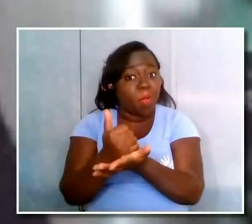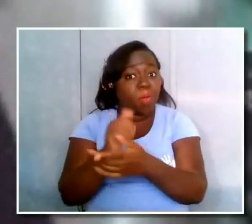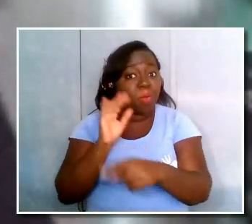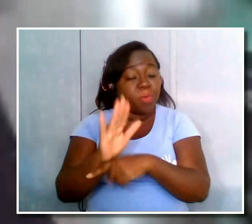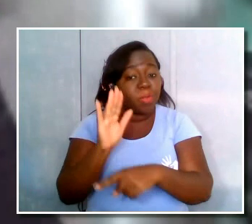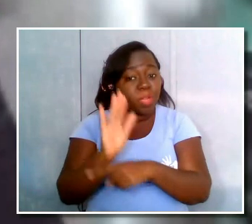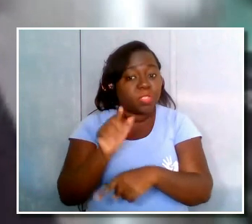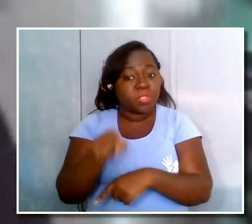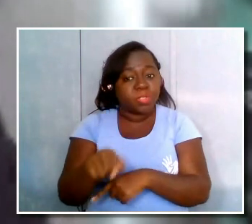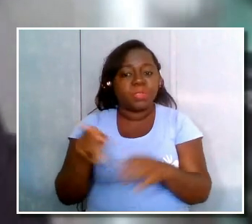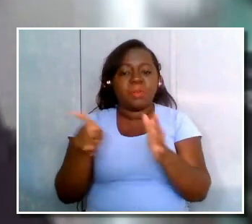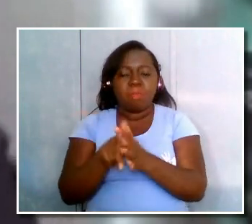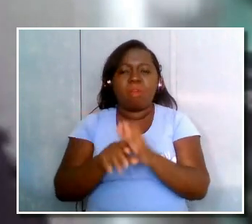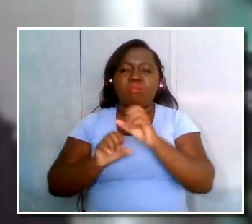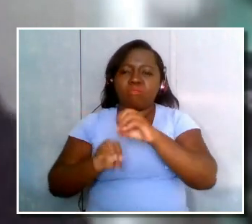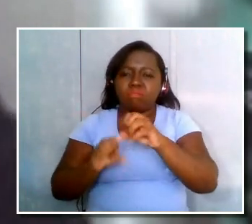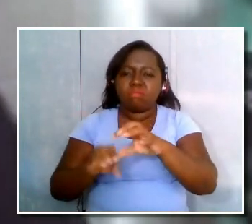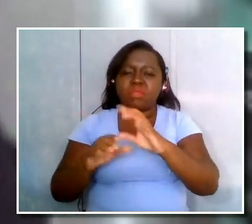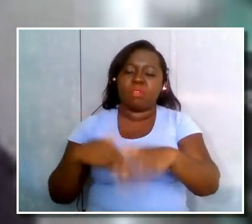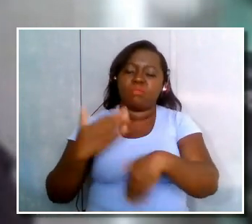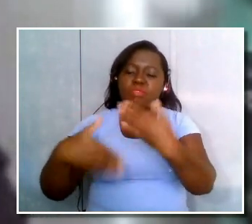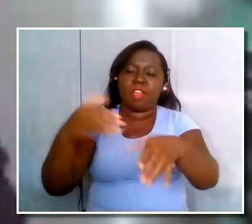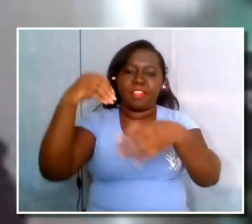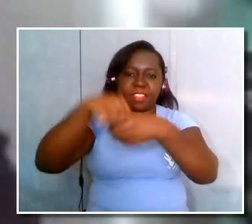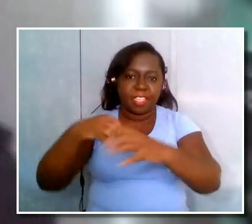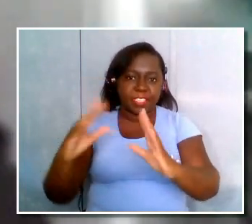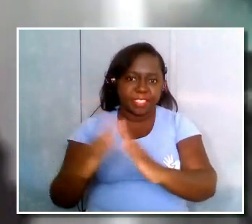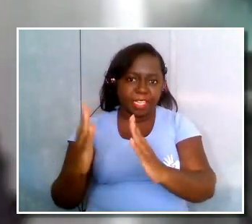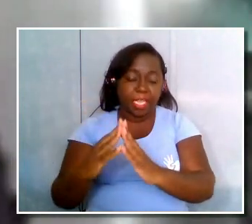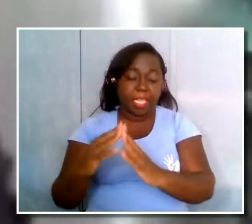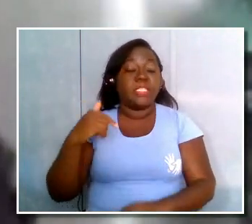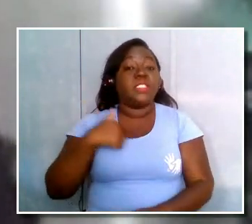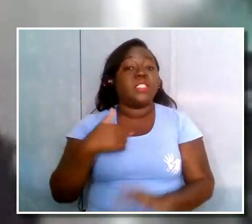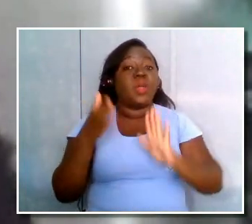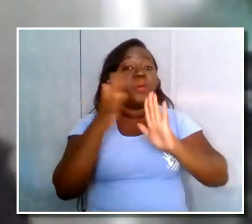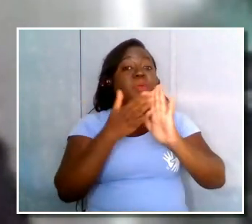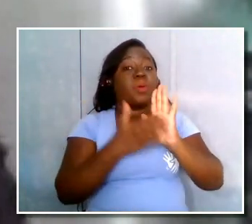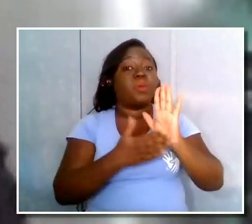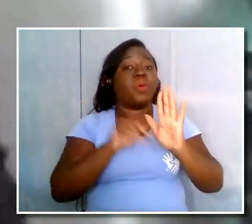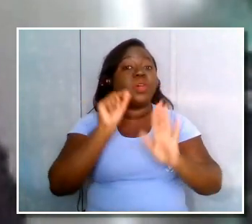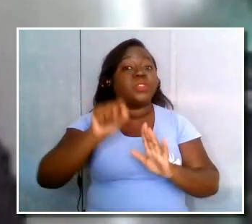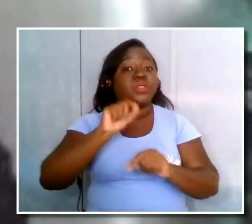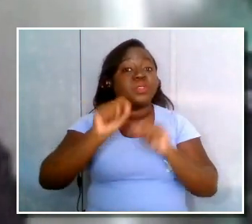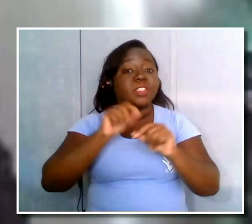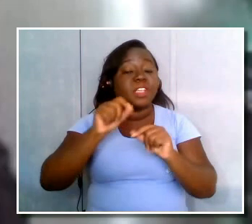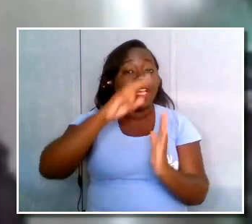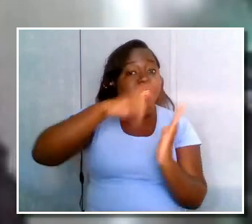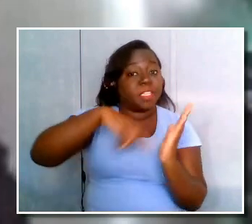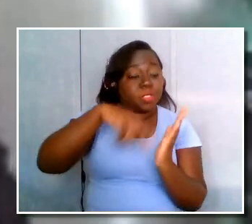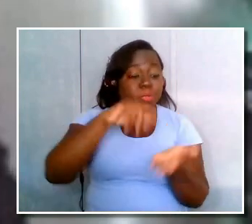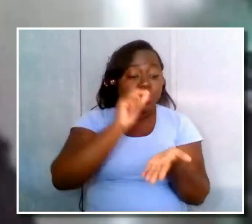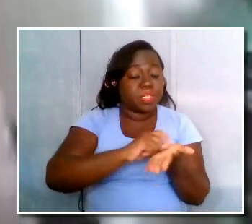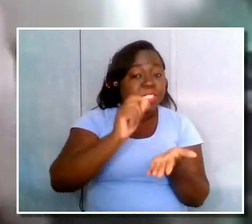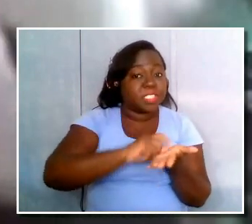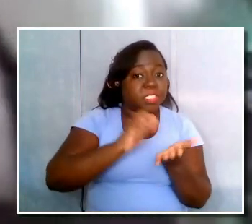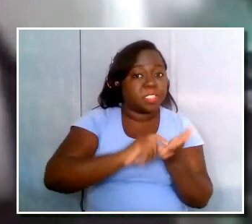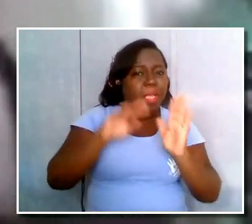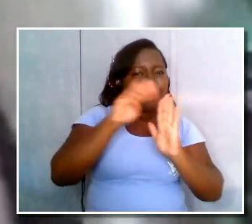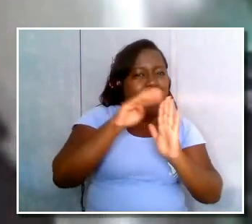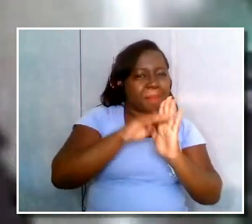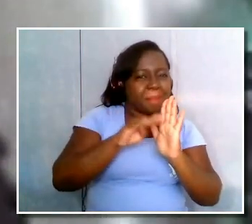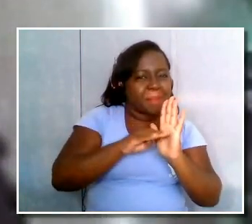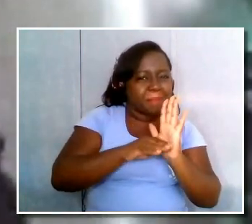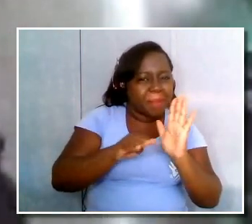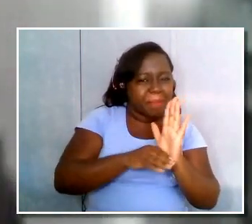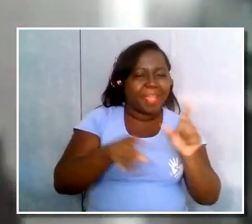educação continue nas casas. E a minha proposta é leitura, escrita de listas, parlendas